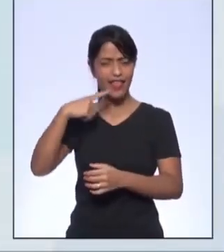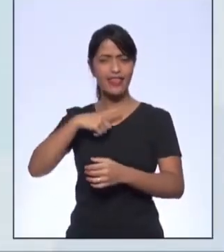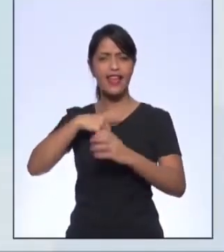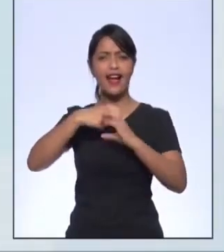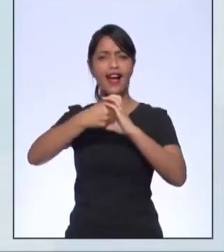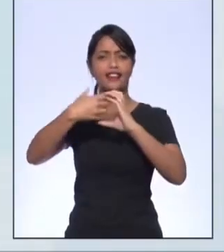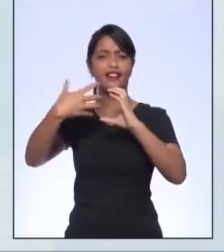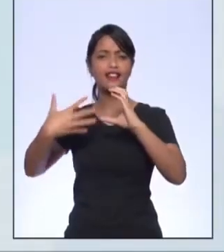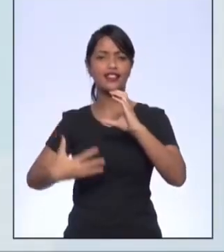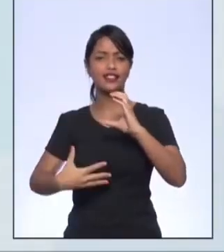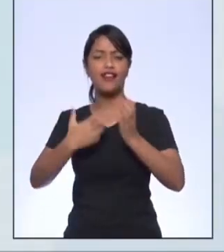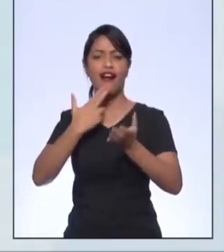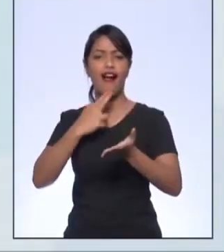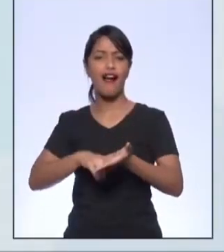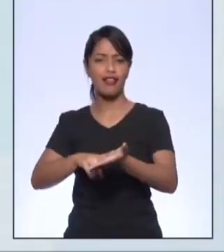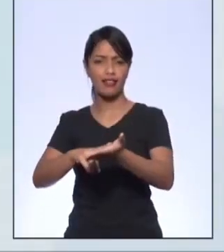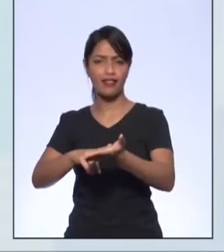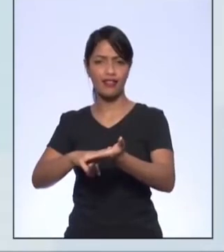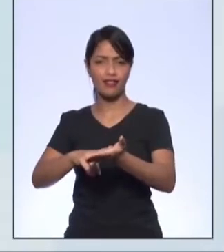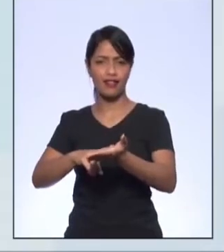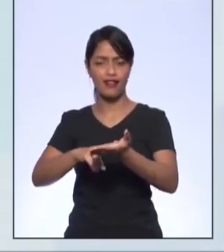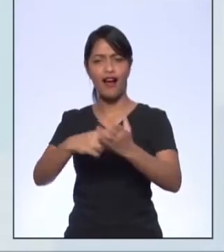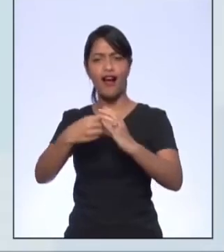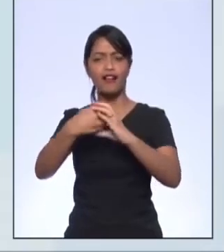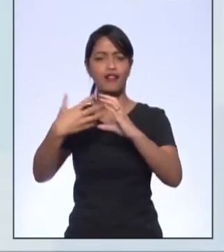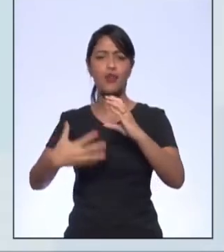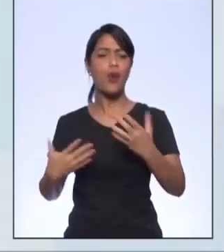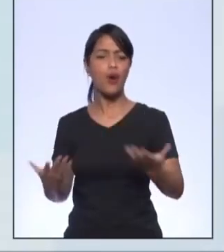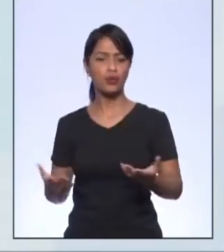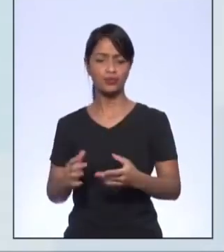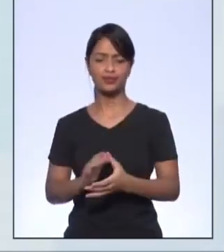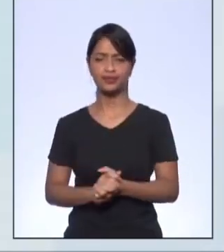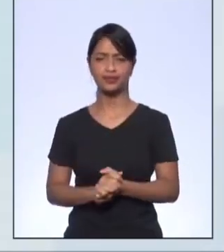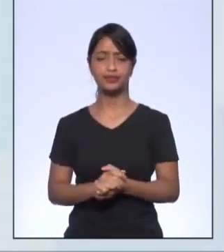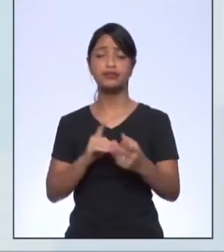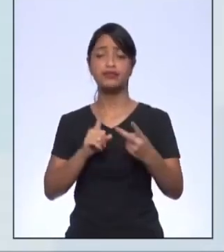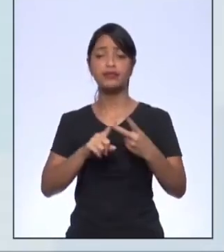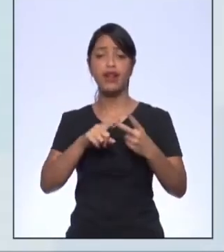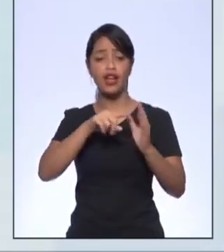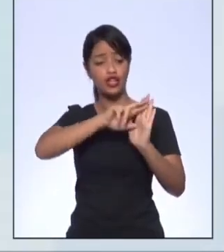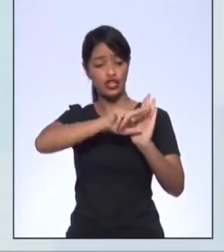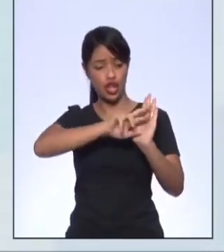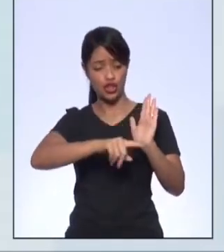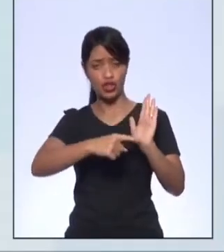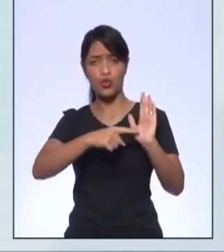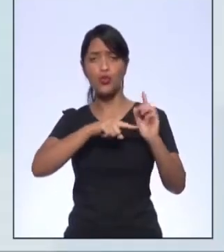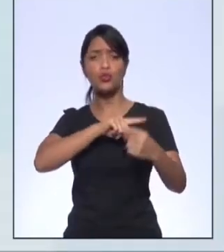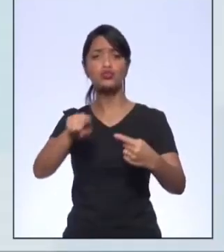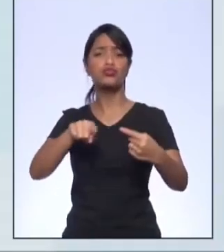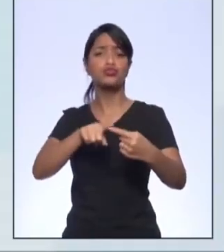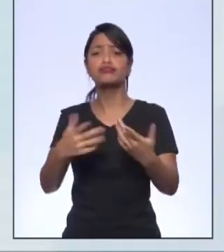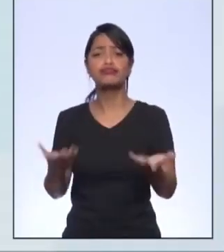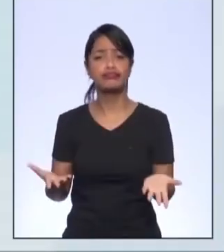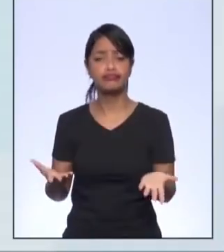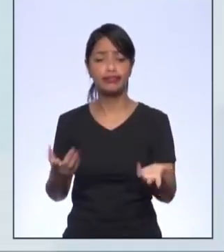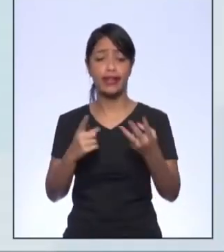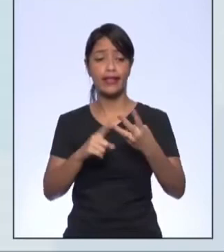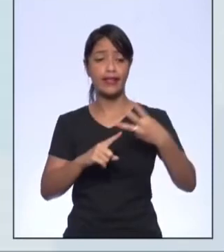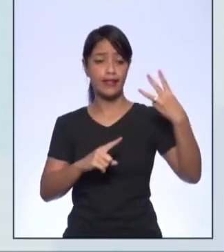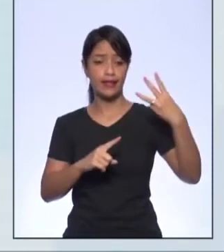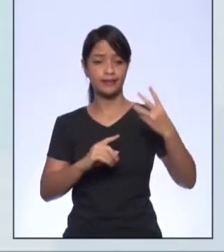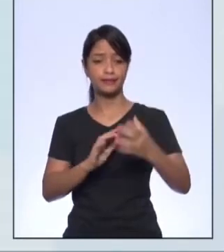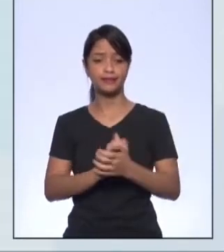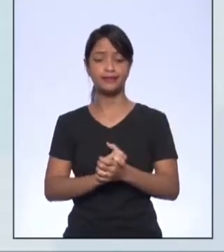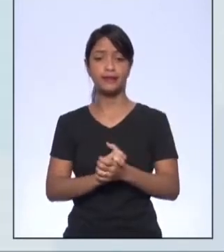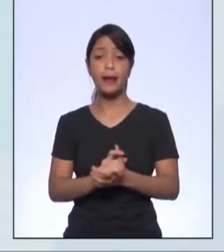gênero carta? Segunda, qual é a finalidade desse gênero? Terceira, você sabe